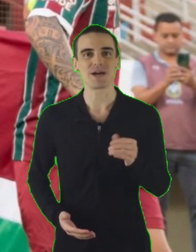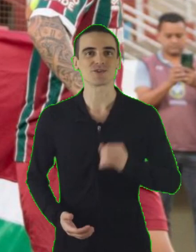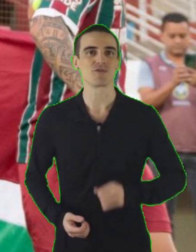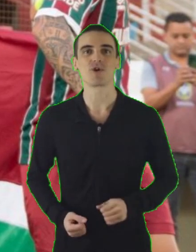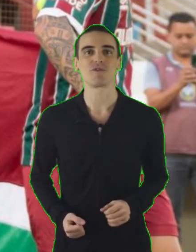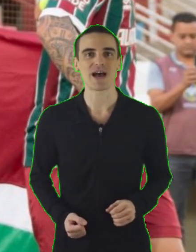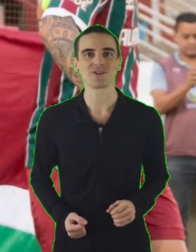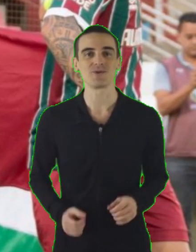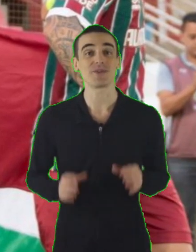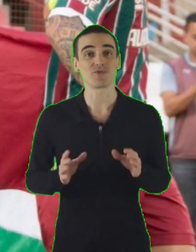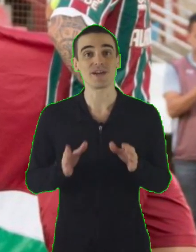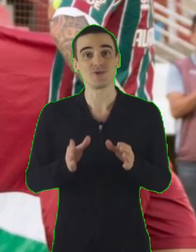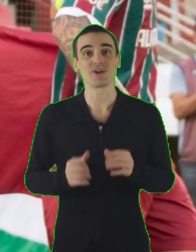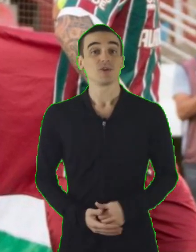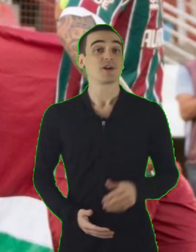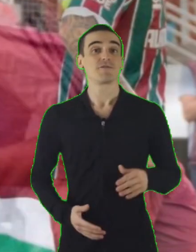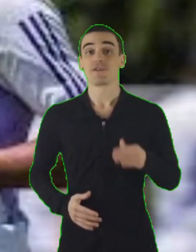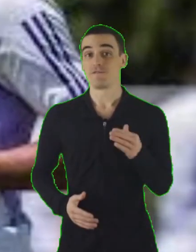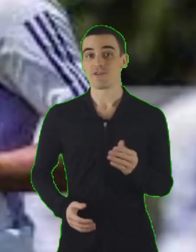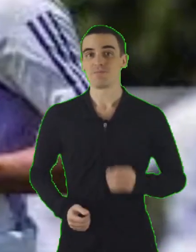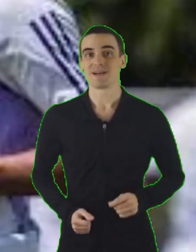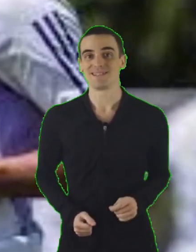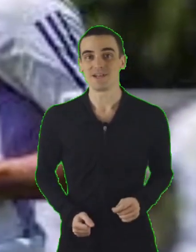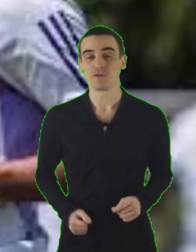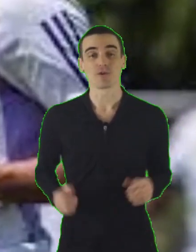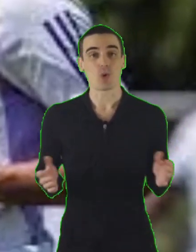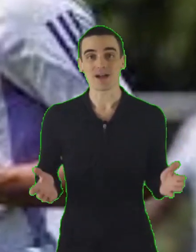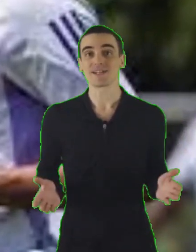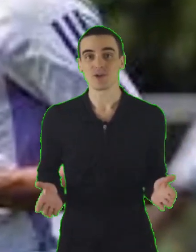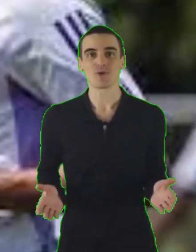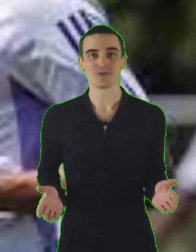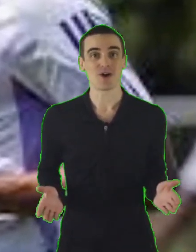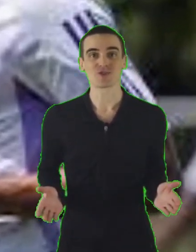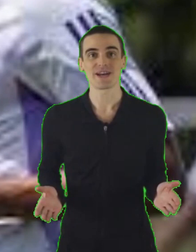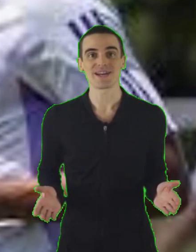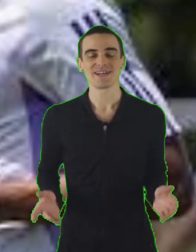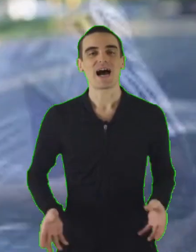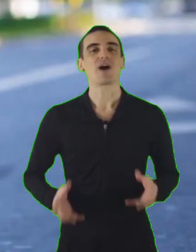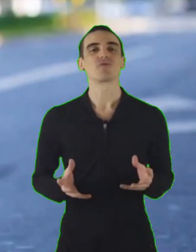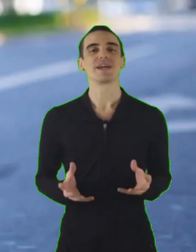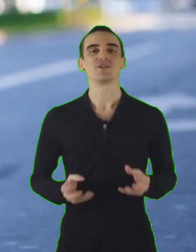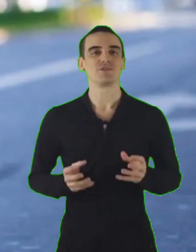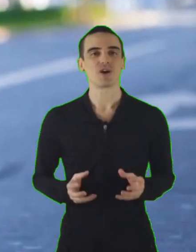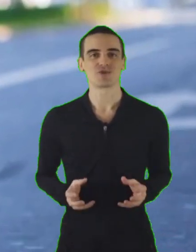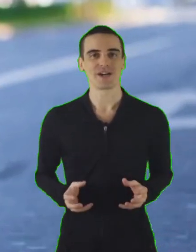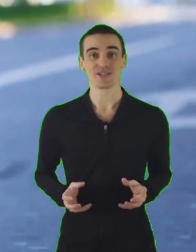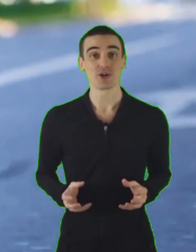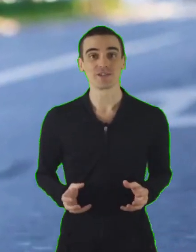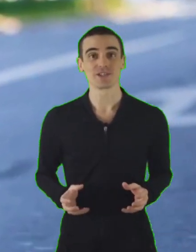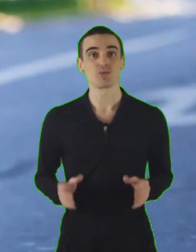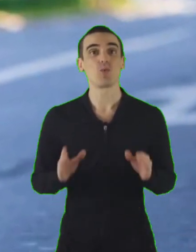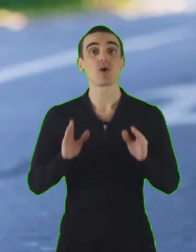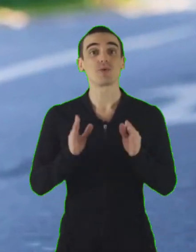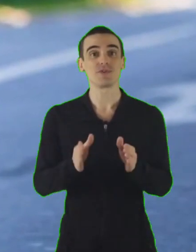negociar 50% dos direitos econômicos de Fernando. O time paulista fica com a outra metade dos direitos. Para não perder as